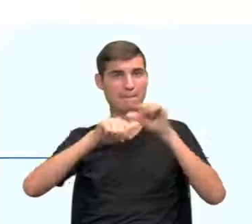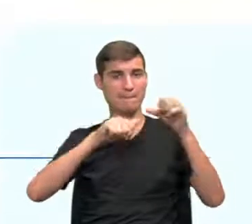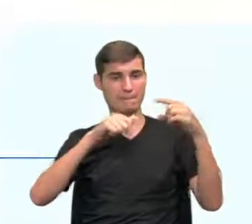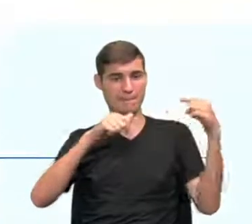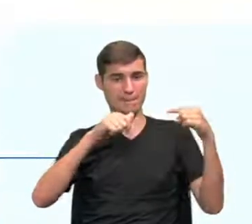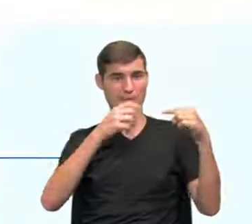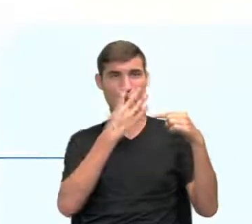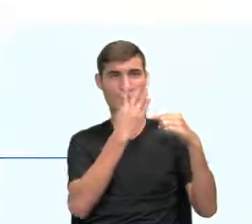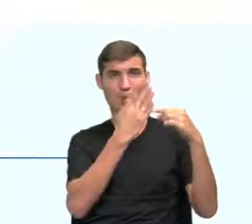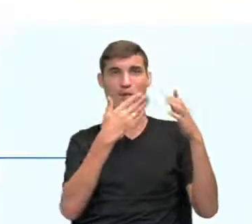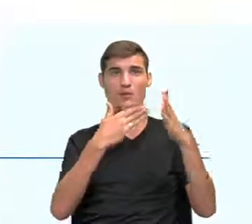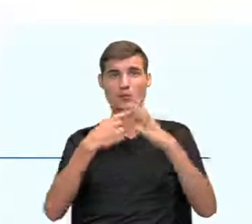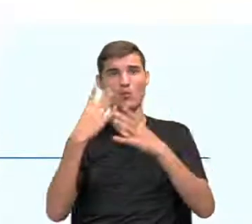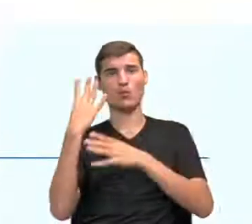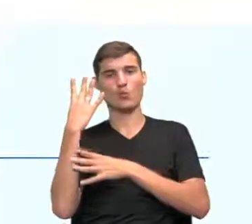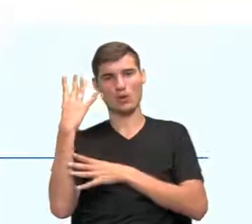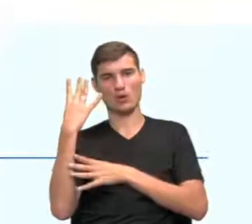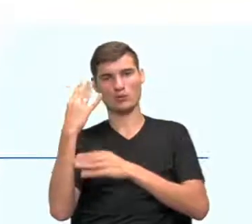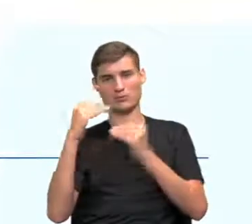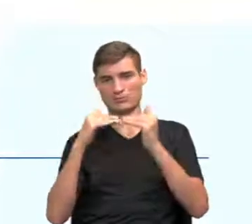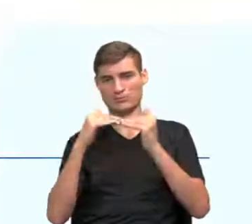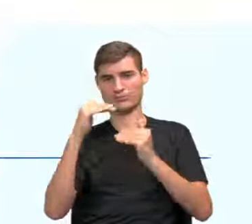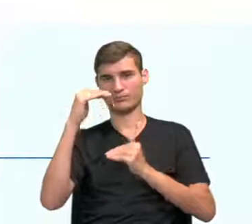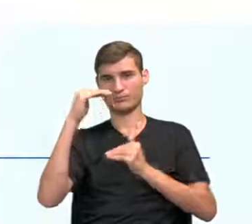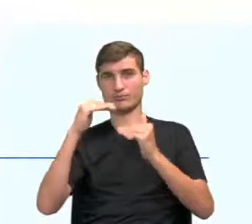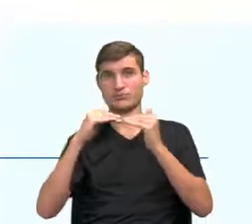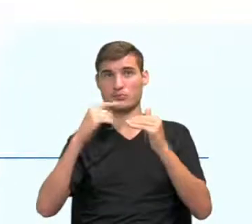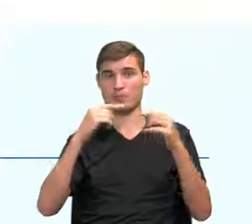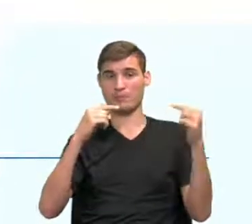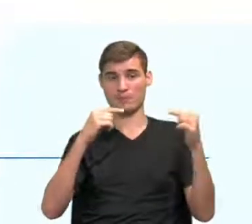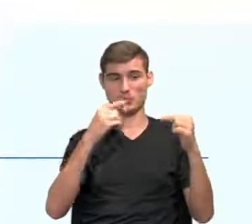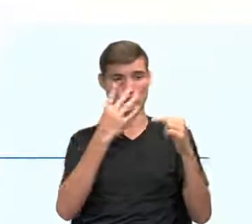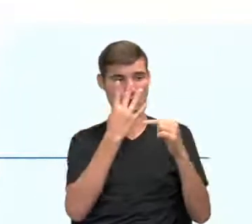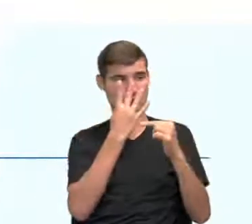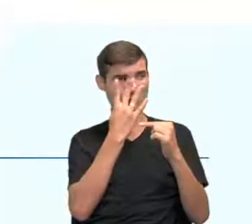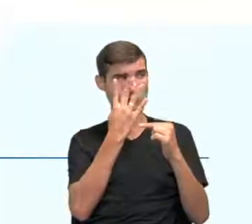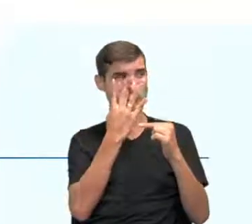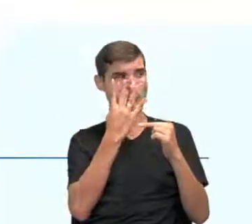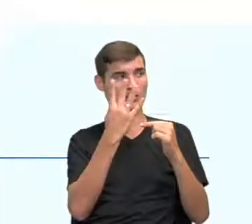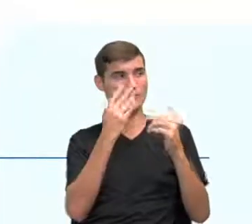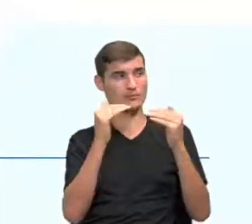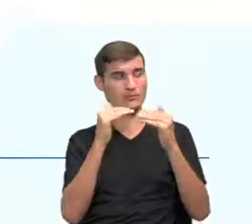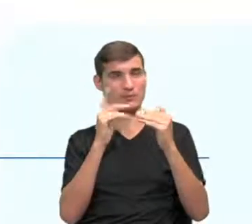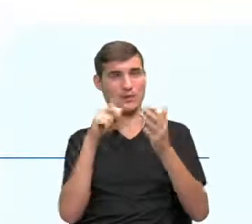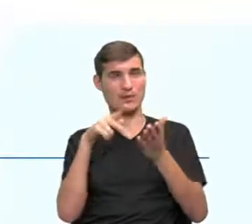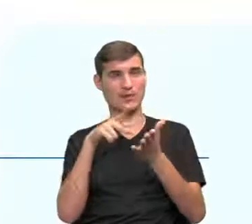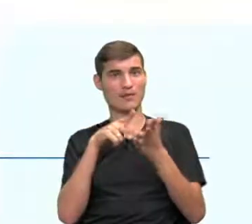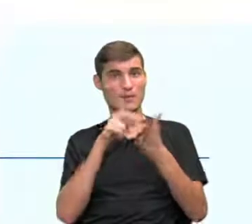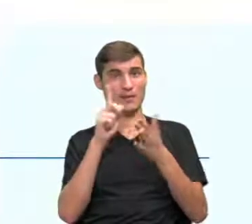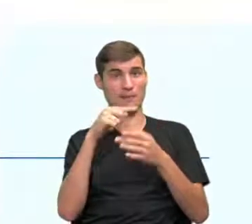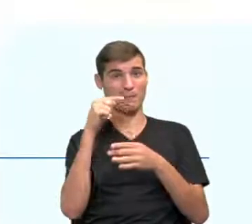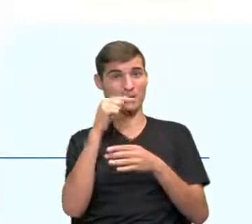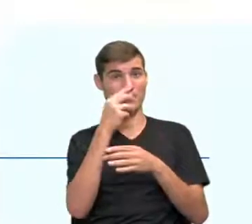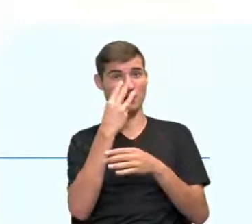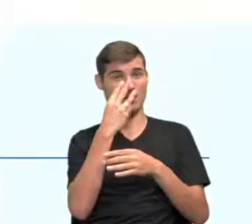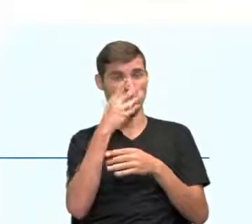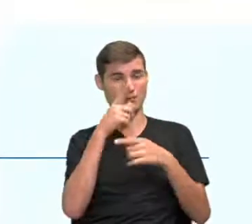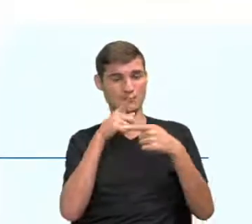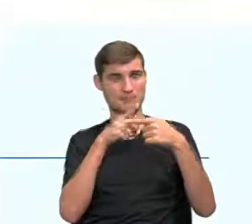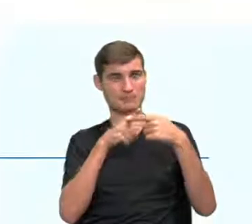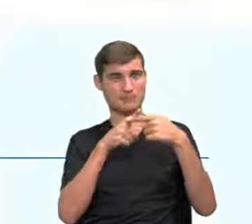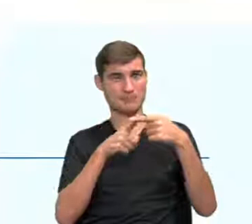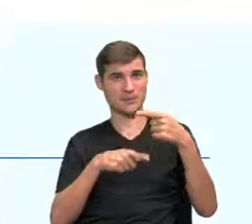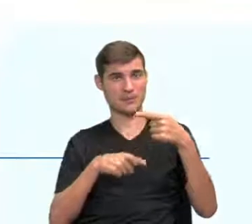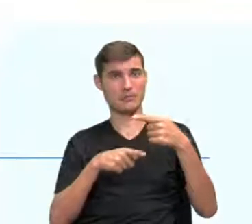4 a 4, onde menos 4, não, na verdade é de menos 3,5. Menos